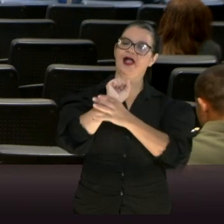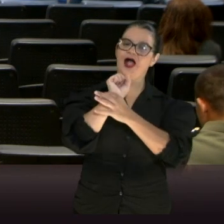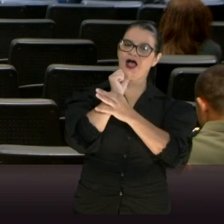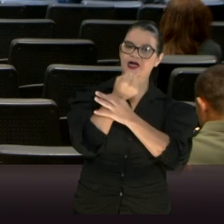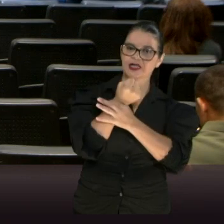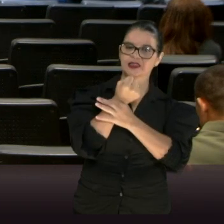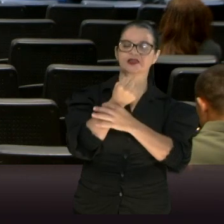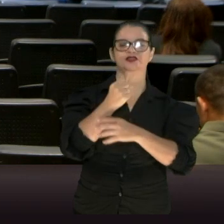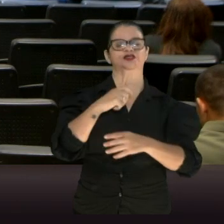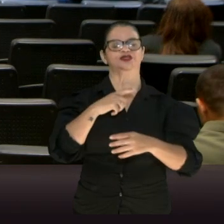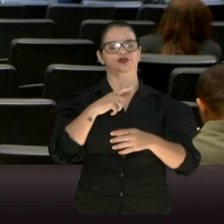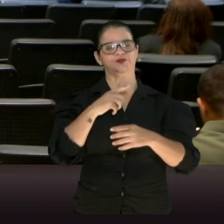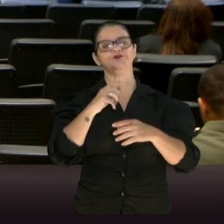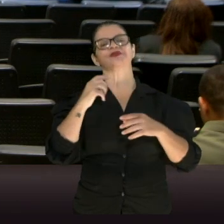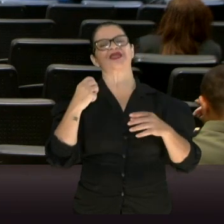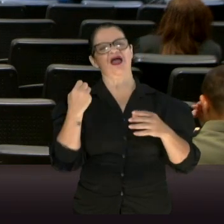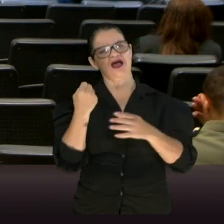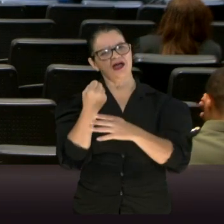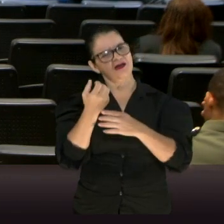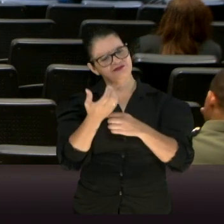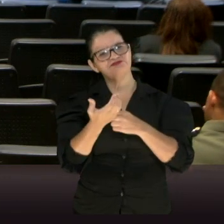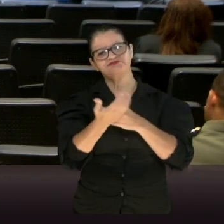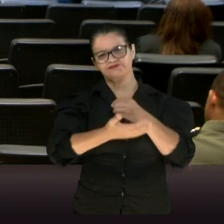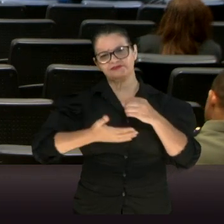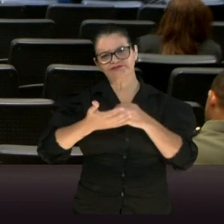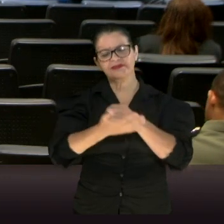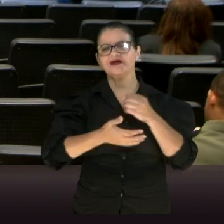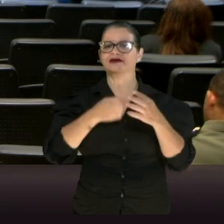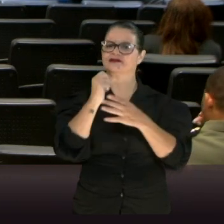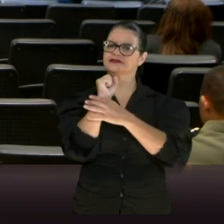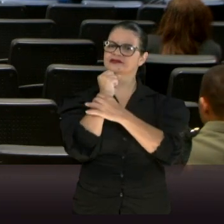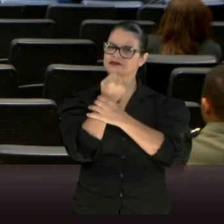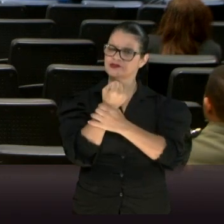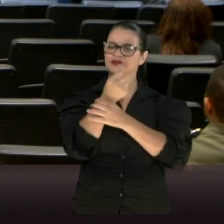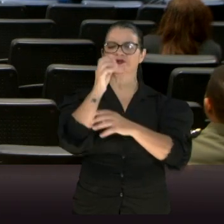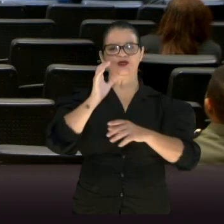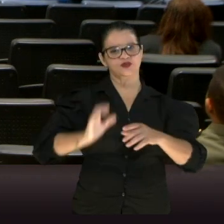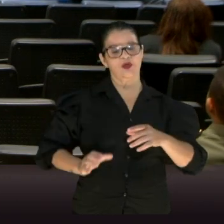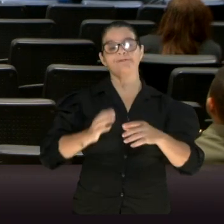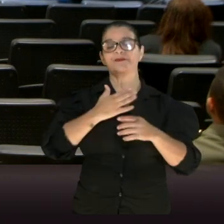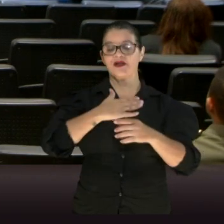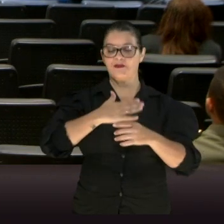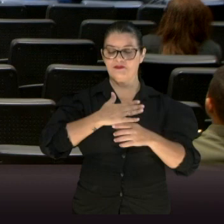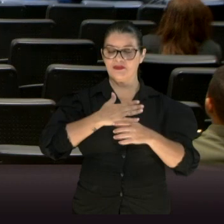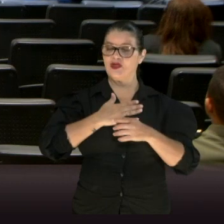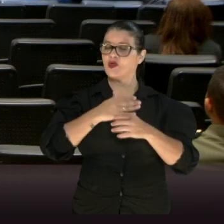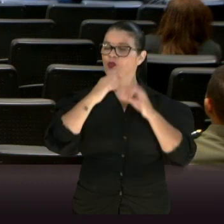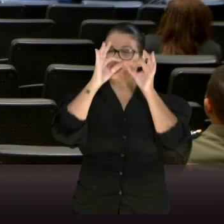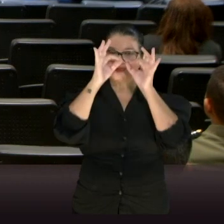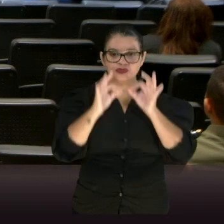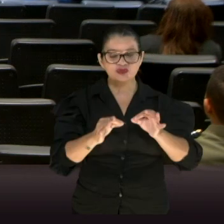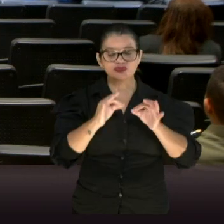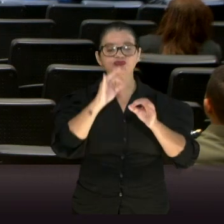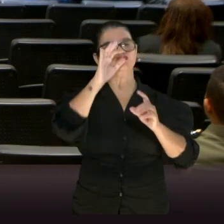garantindo a segurança dos cidadãos. Então, para mim é uma justa homenagem, mais do que